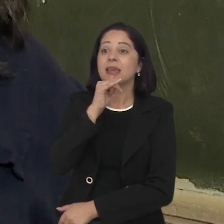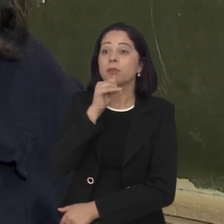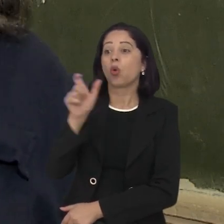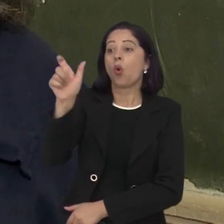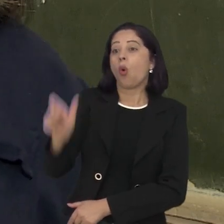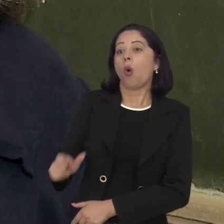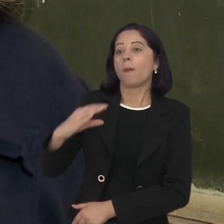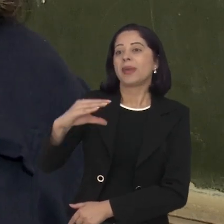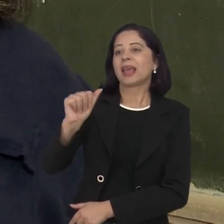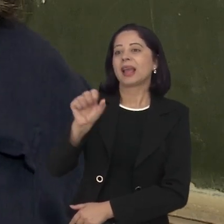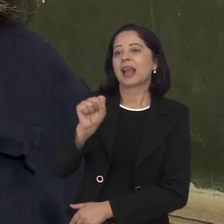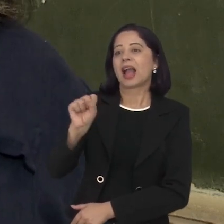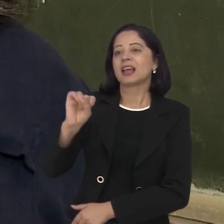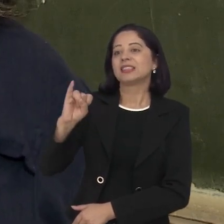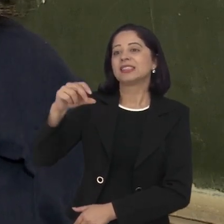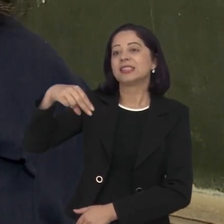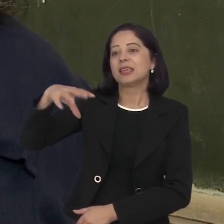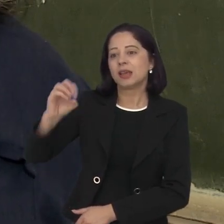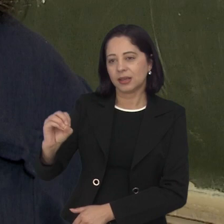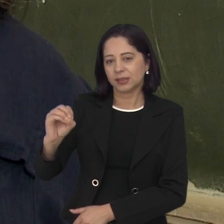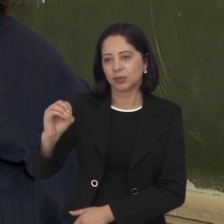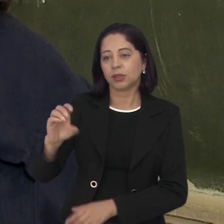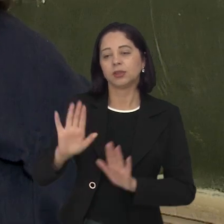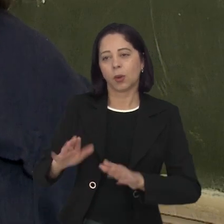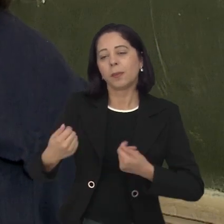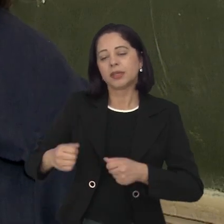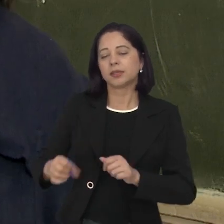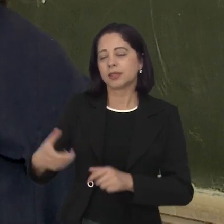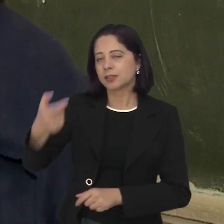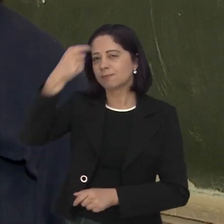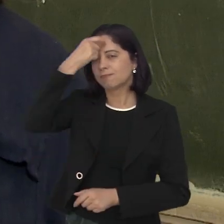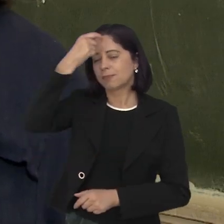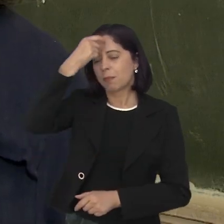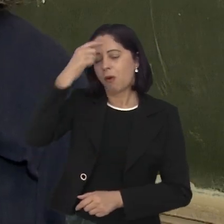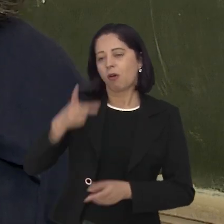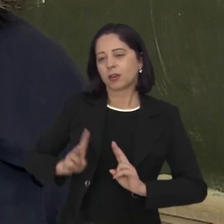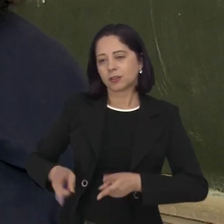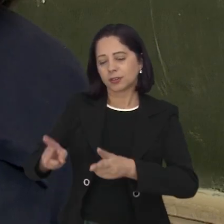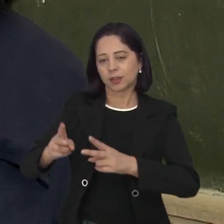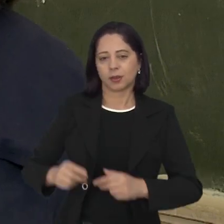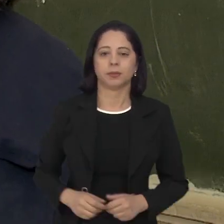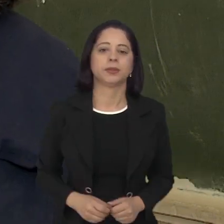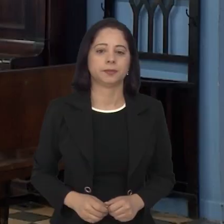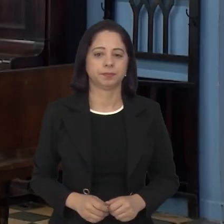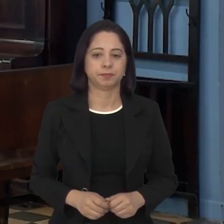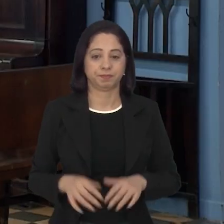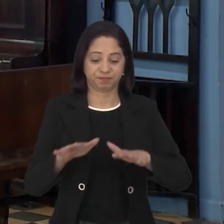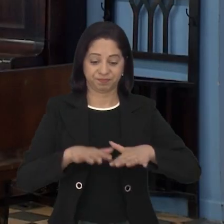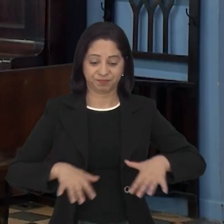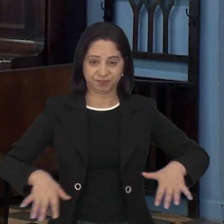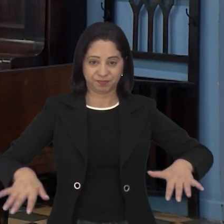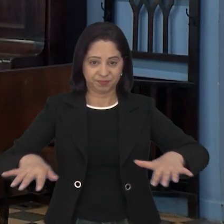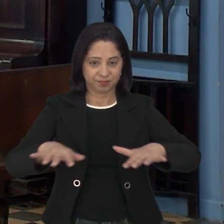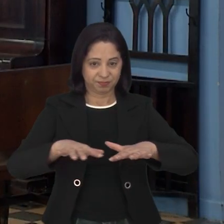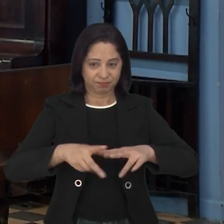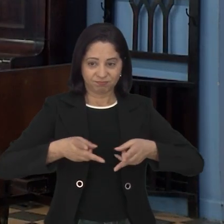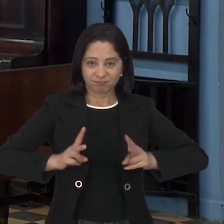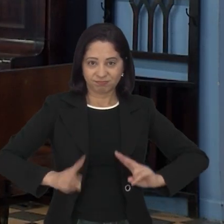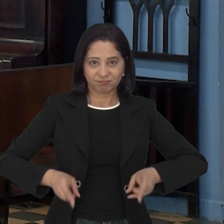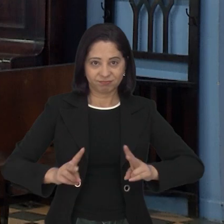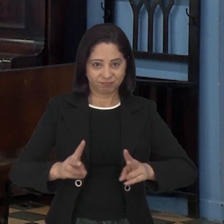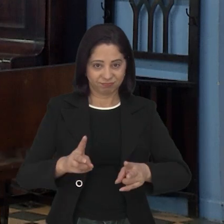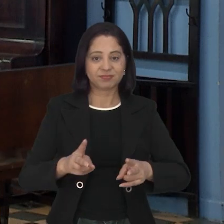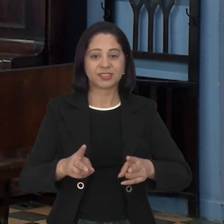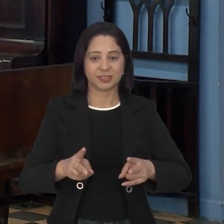poeta Cassiano Ricardo então preservar essa história faz parte da nossa identidade de jos índice parte desse passado está